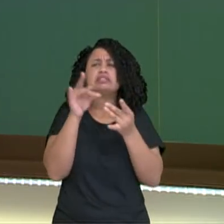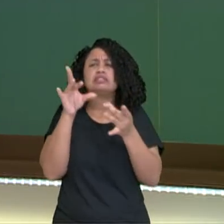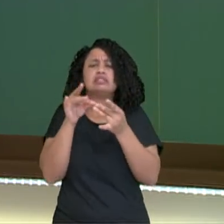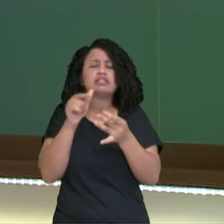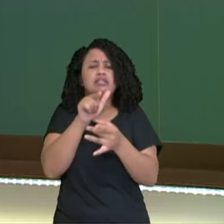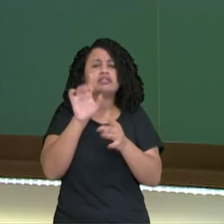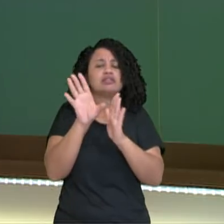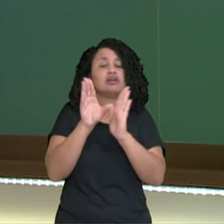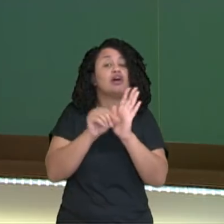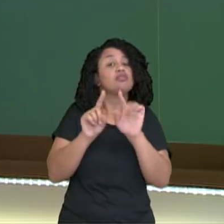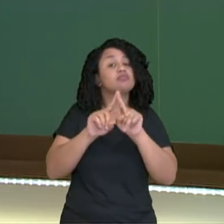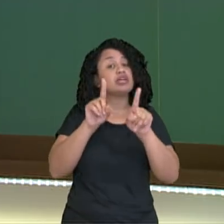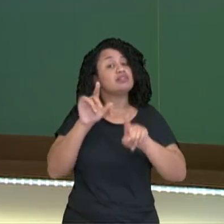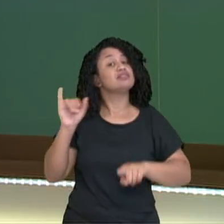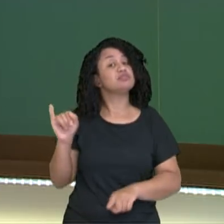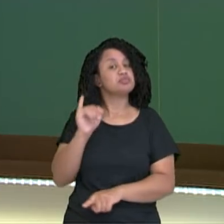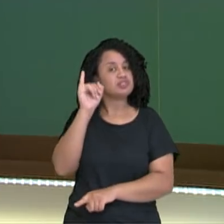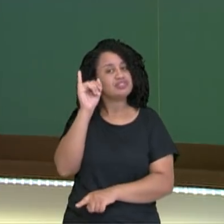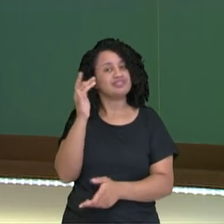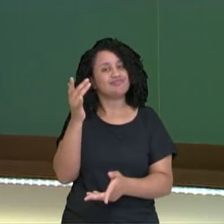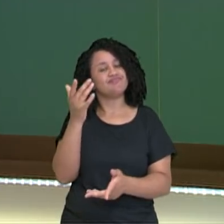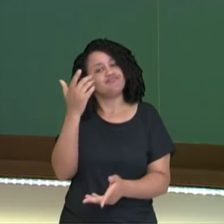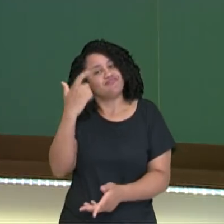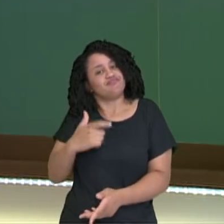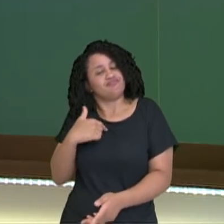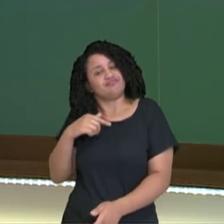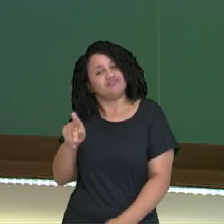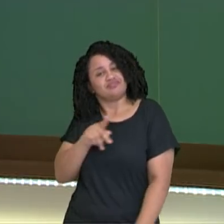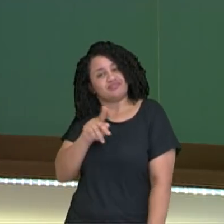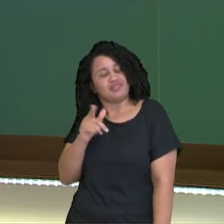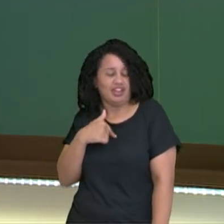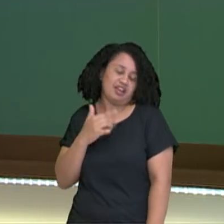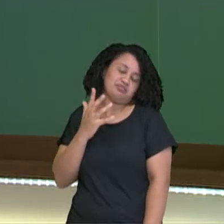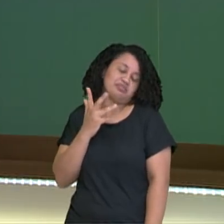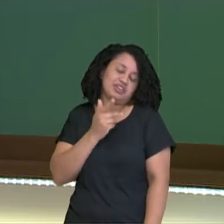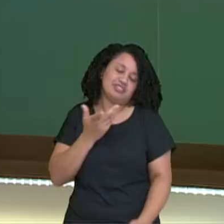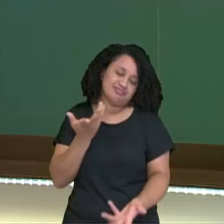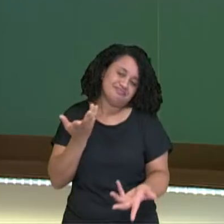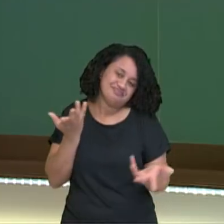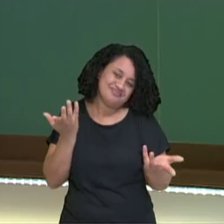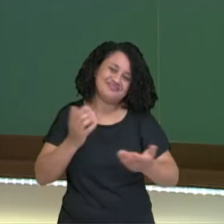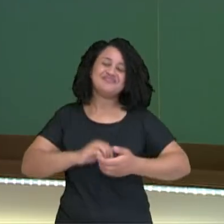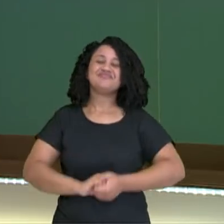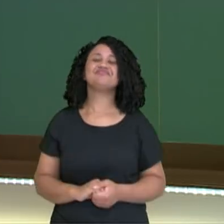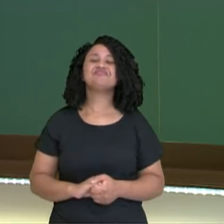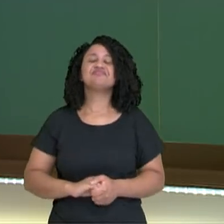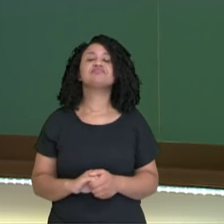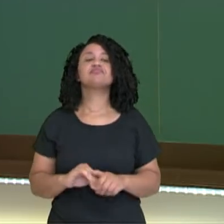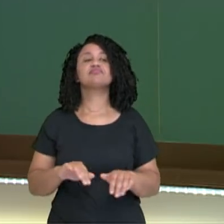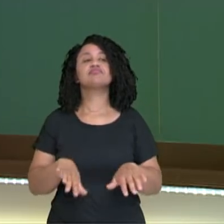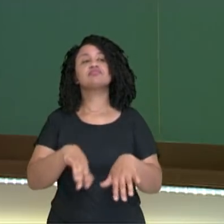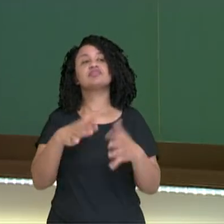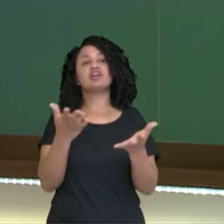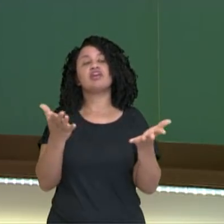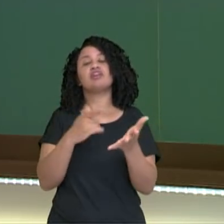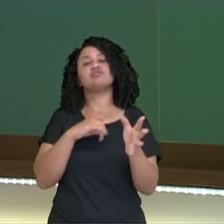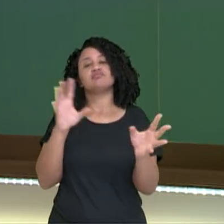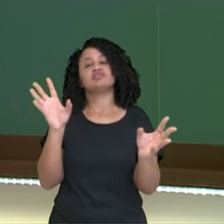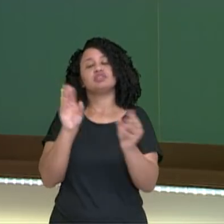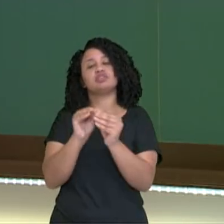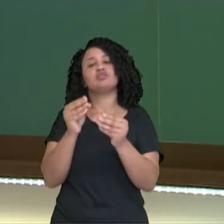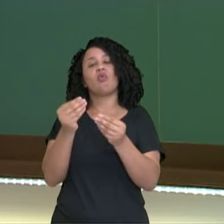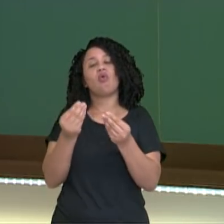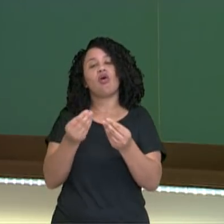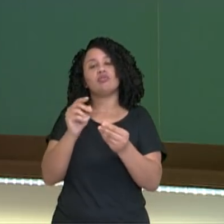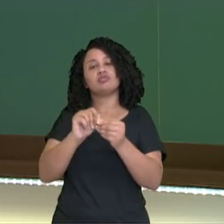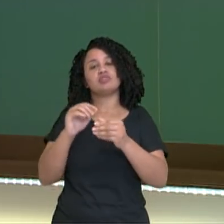muito importante e, assim, para uma professora é muito bonito, ok? Aqui a gente tem o resumo da